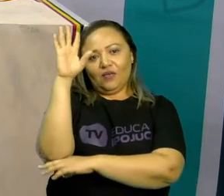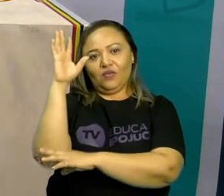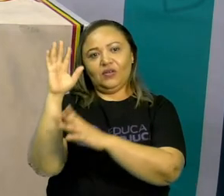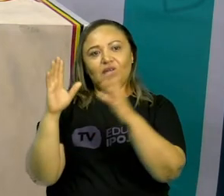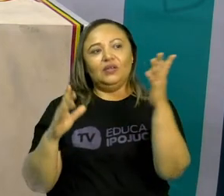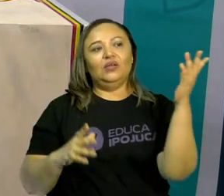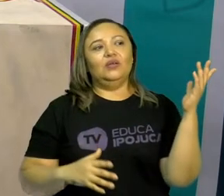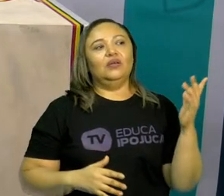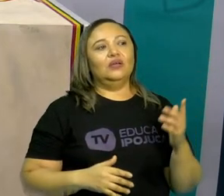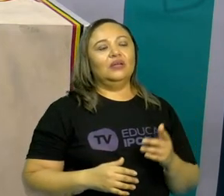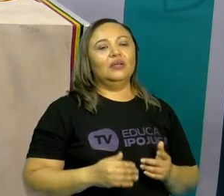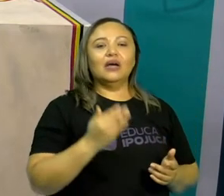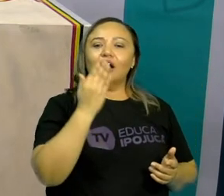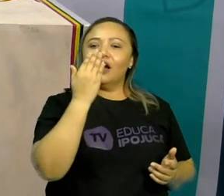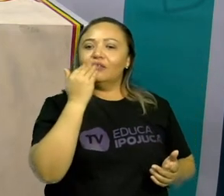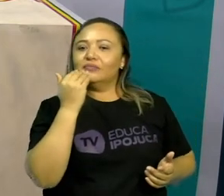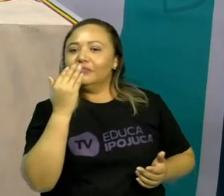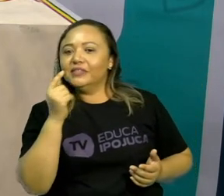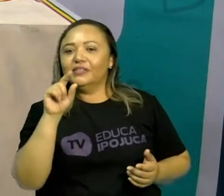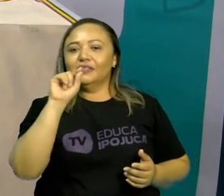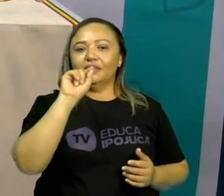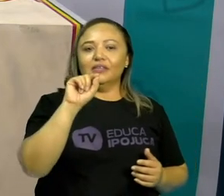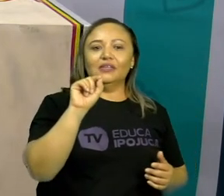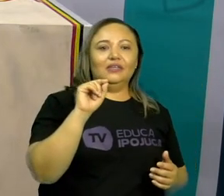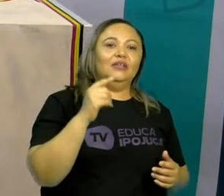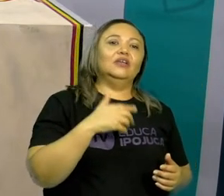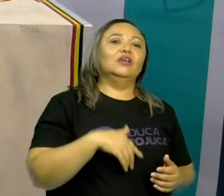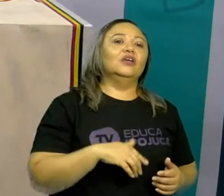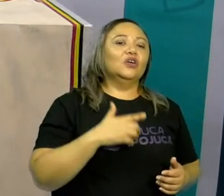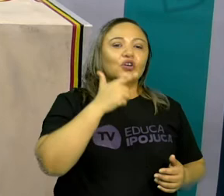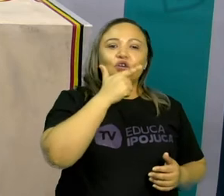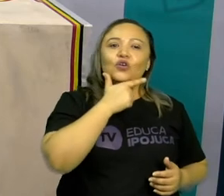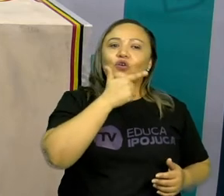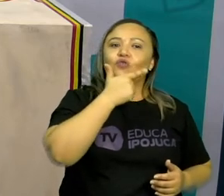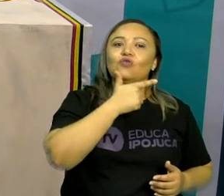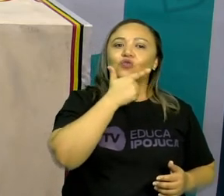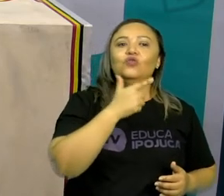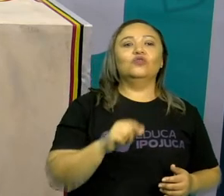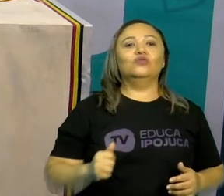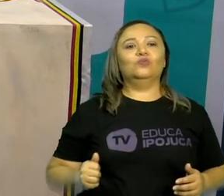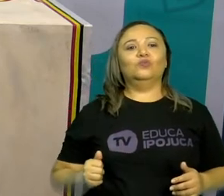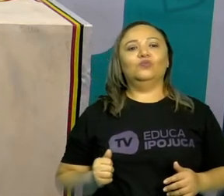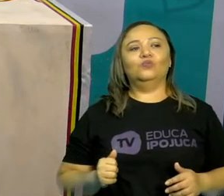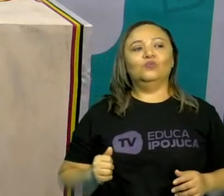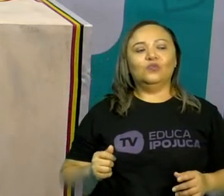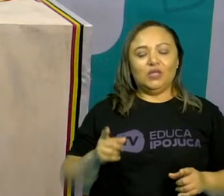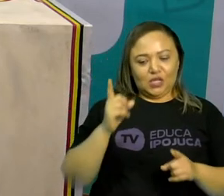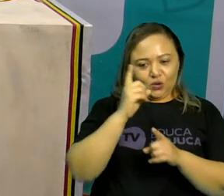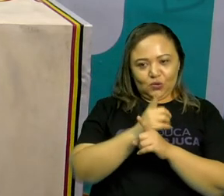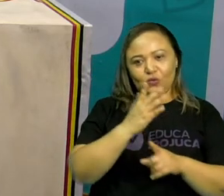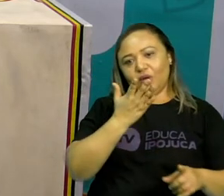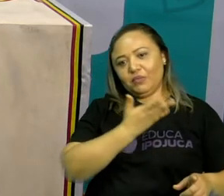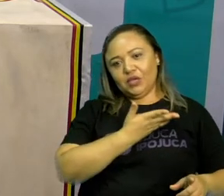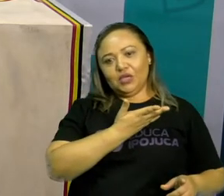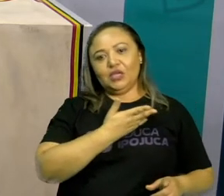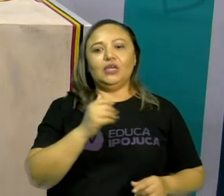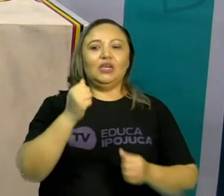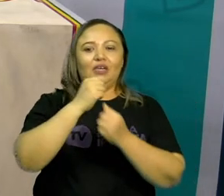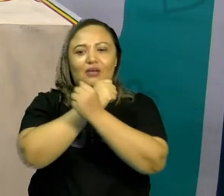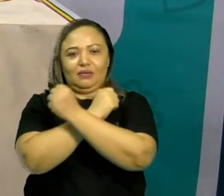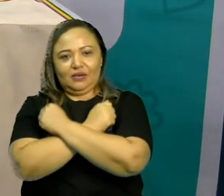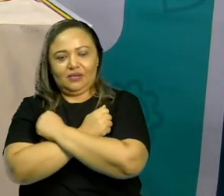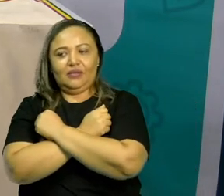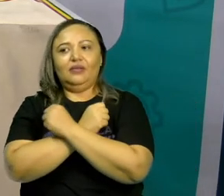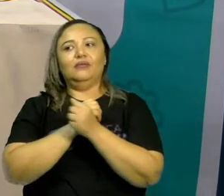encontrou é uma comida que gosta muito que foi o queijo mas também comprou a sua amiguinha e deu um